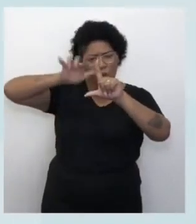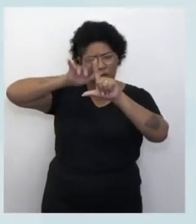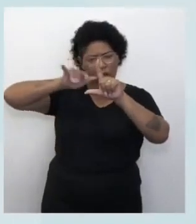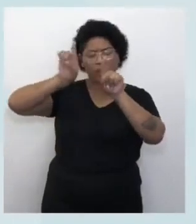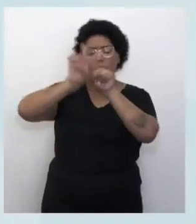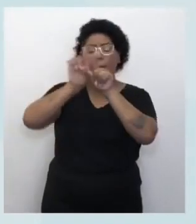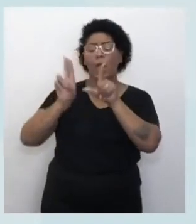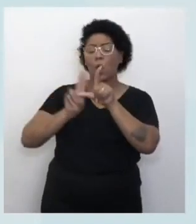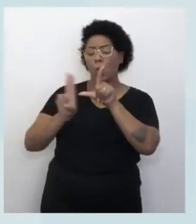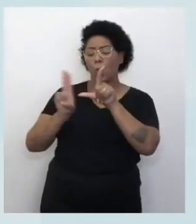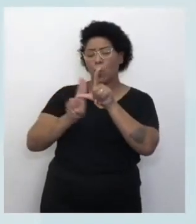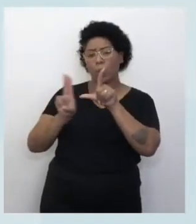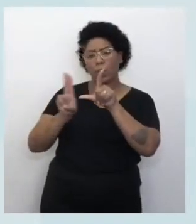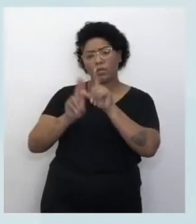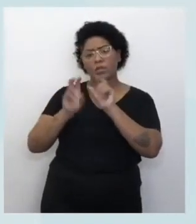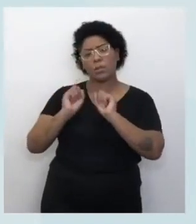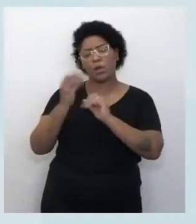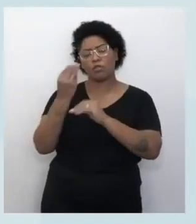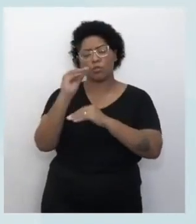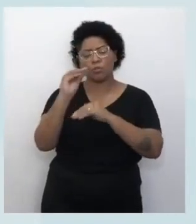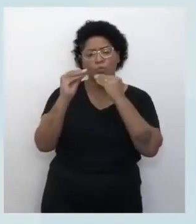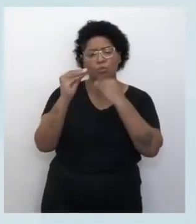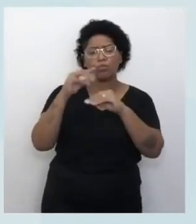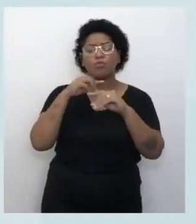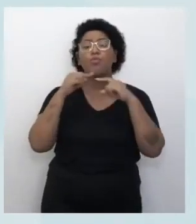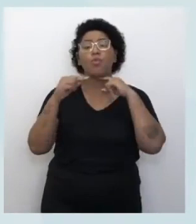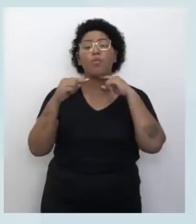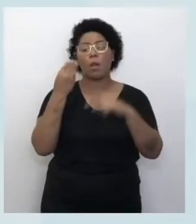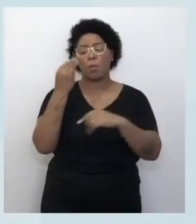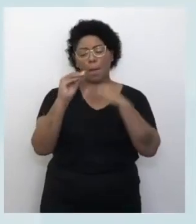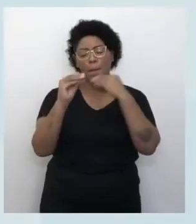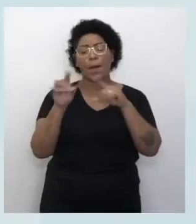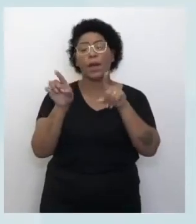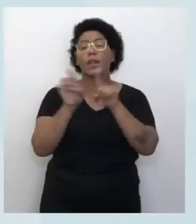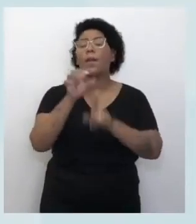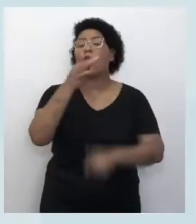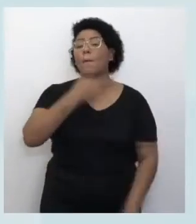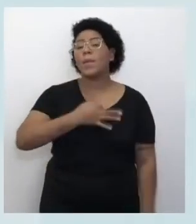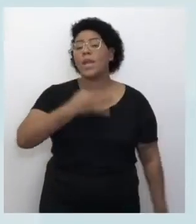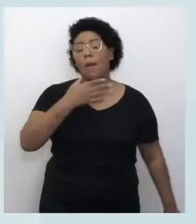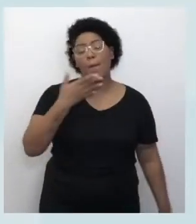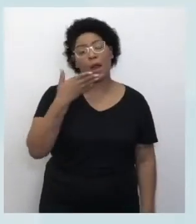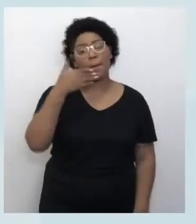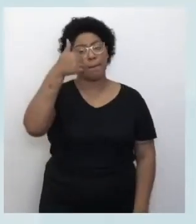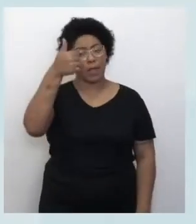tá? Aí vocês podem colocar as dúvidas e possíveis sugestões para melhorar